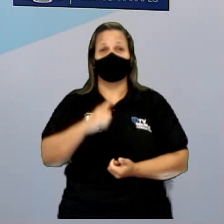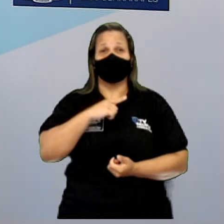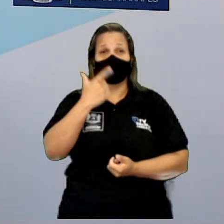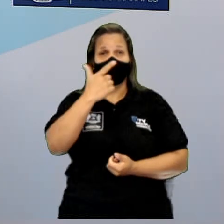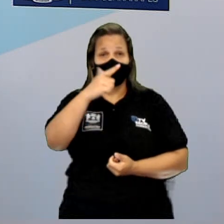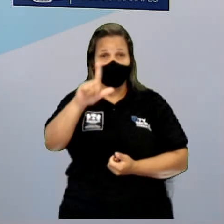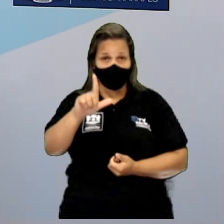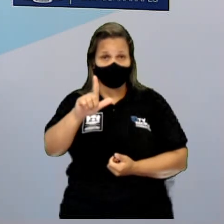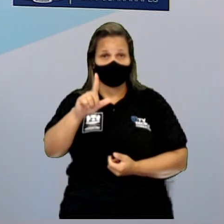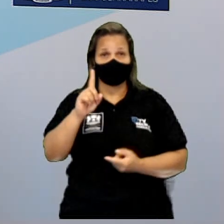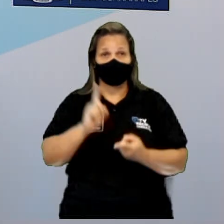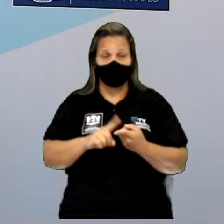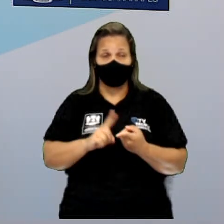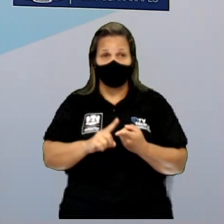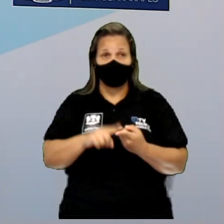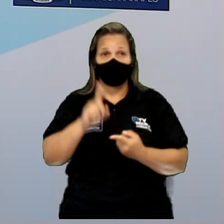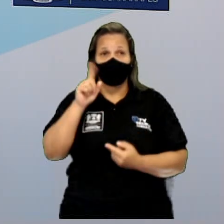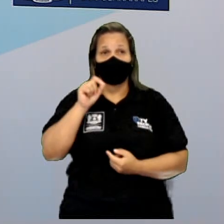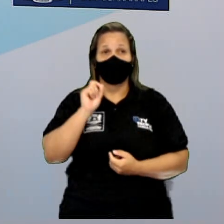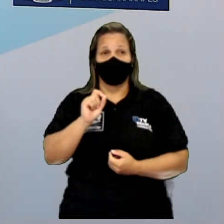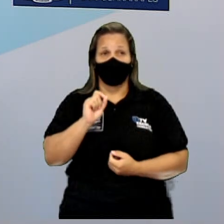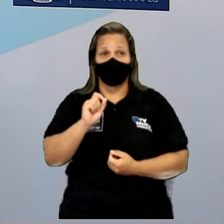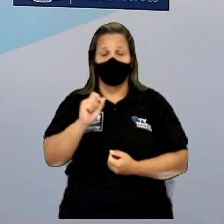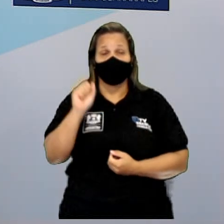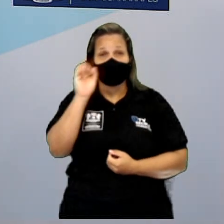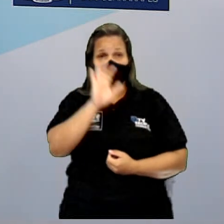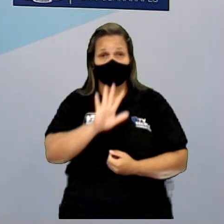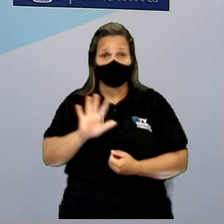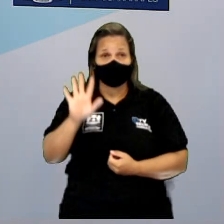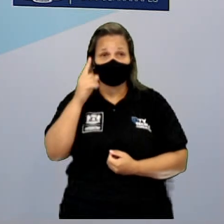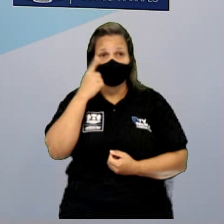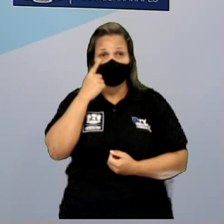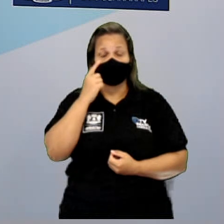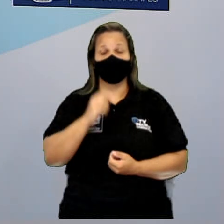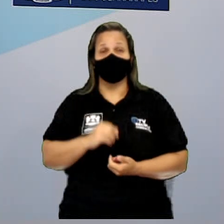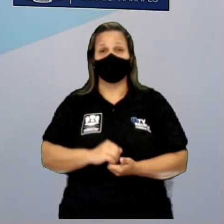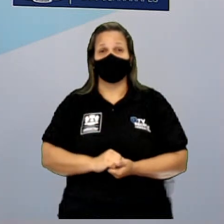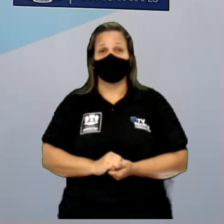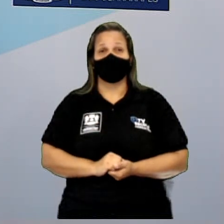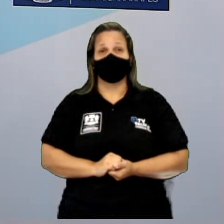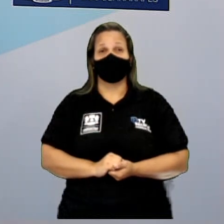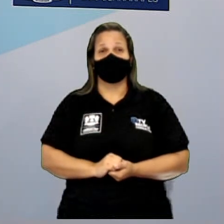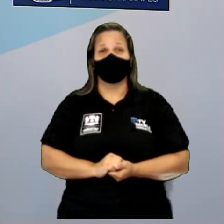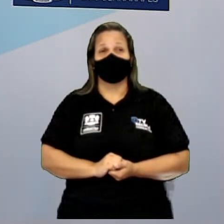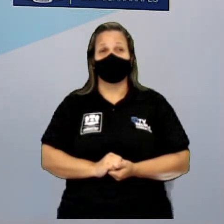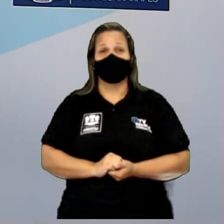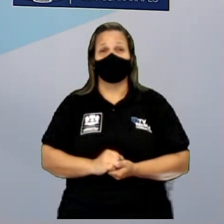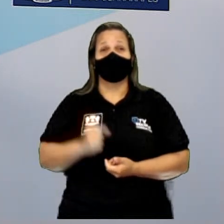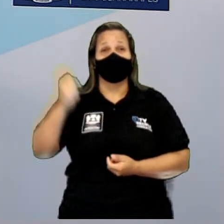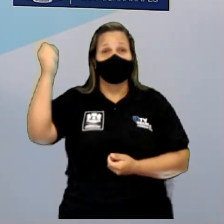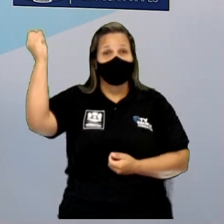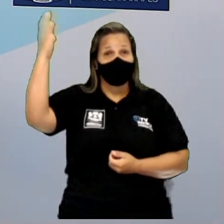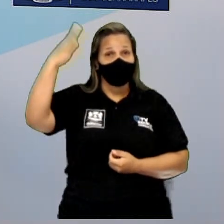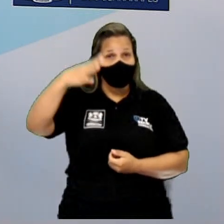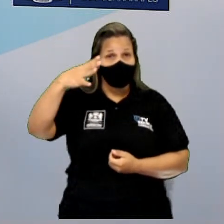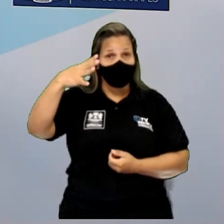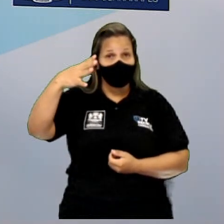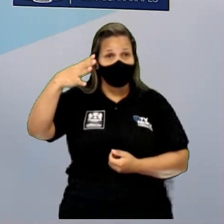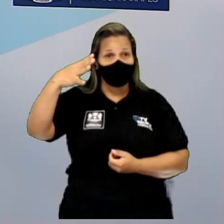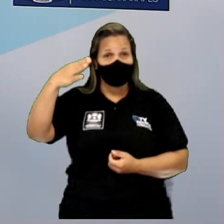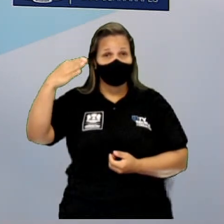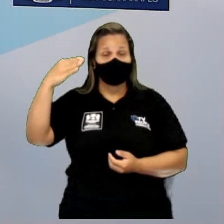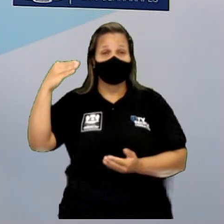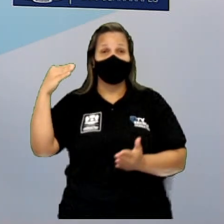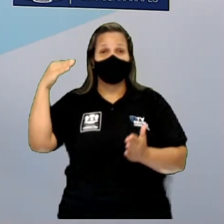pode acontecer é esse aqui, a reflexão difusa, onde os raios luminosos batem na